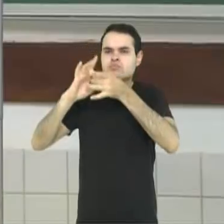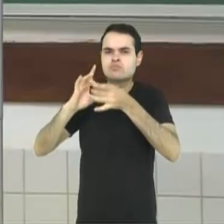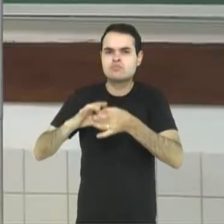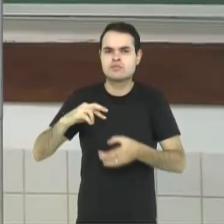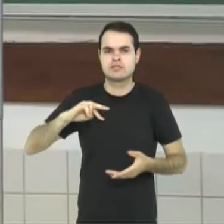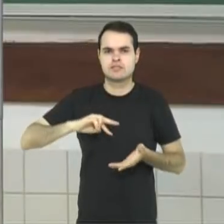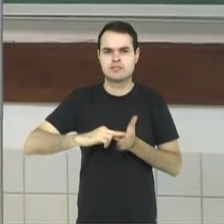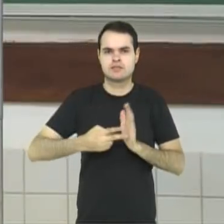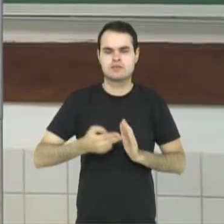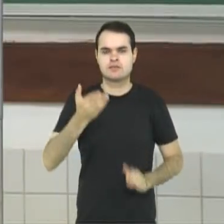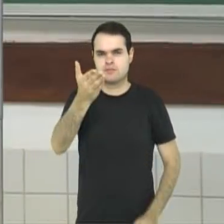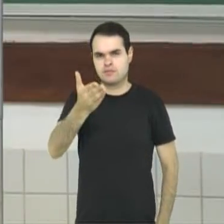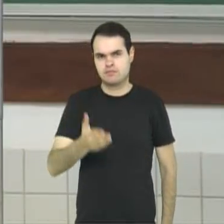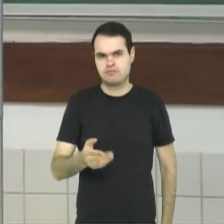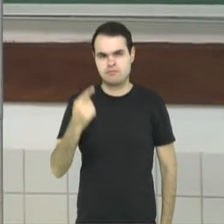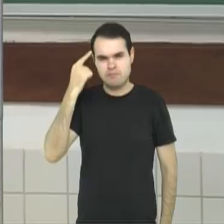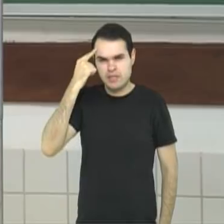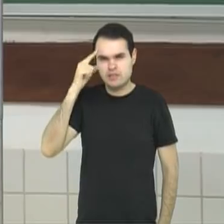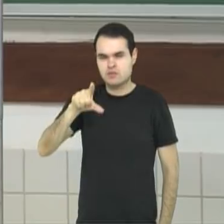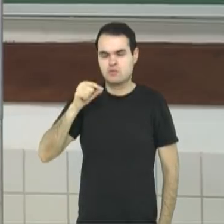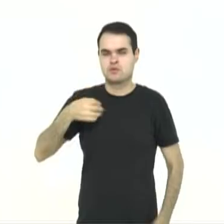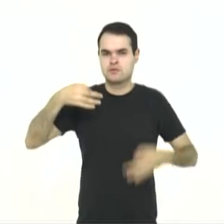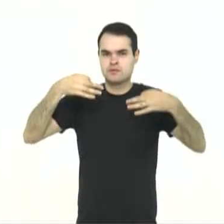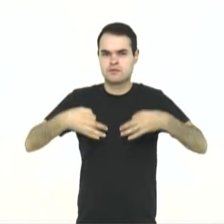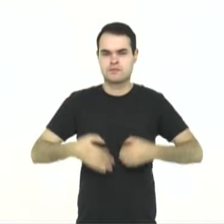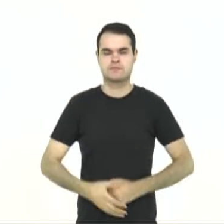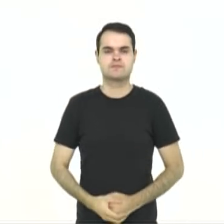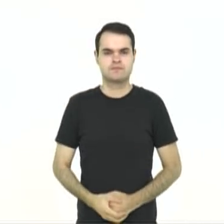para vocês? Pensem aí e assinalem um X.